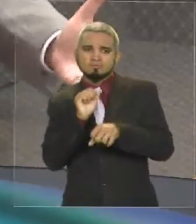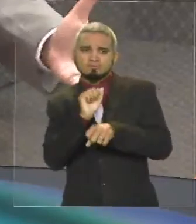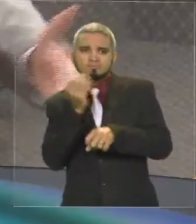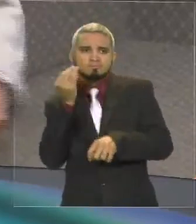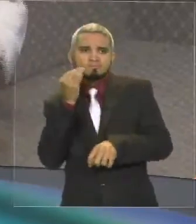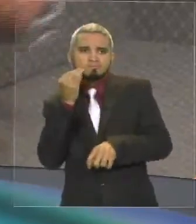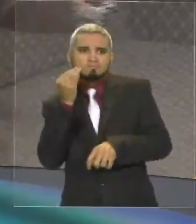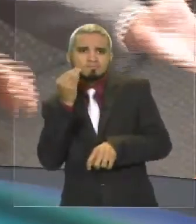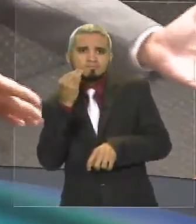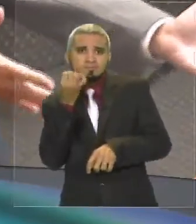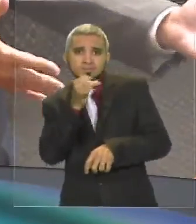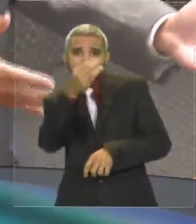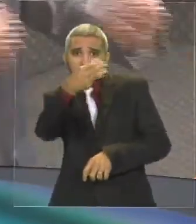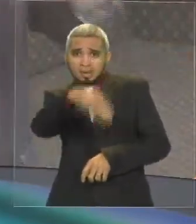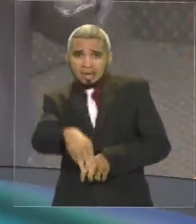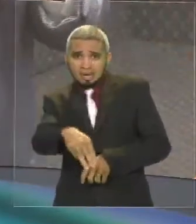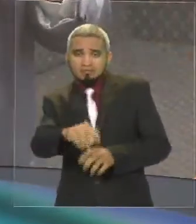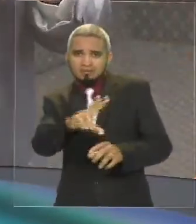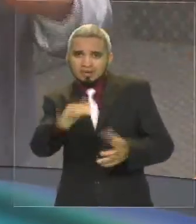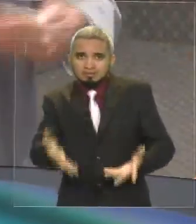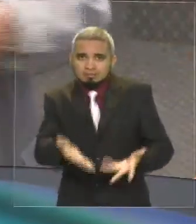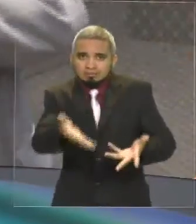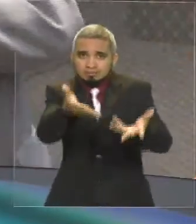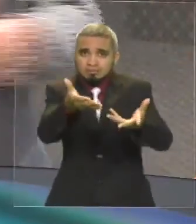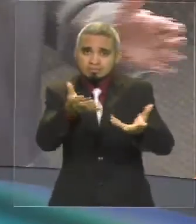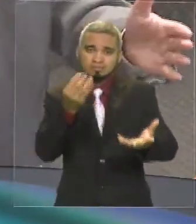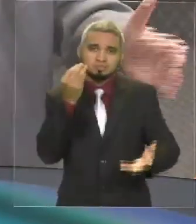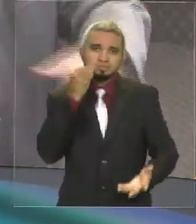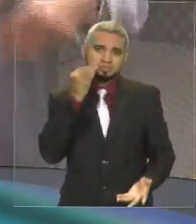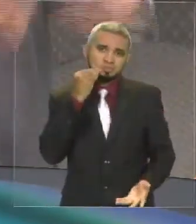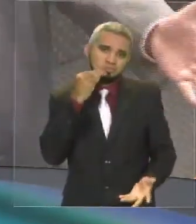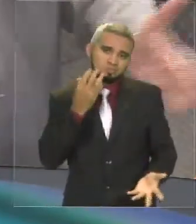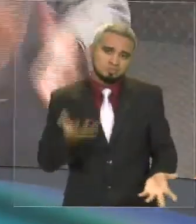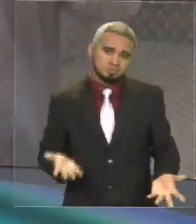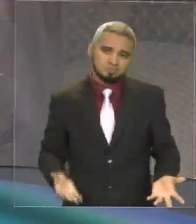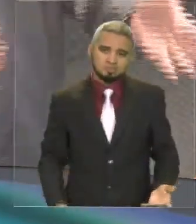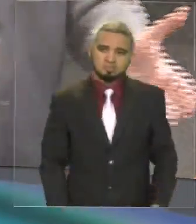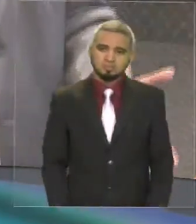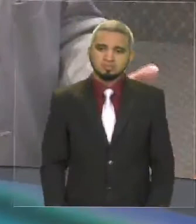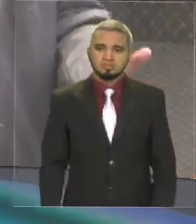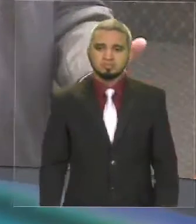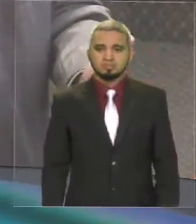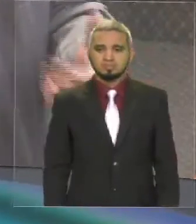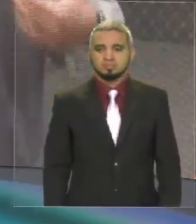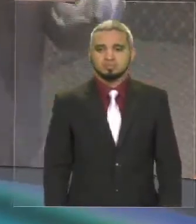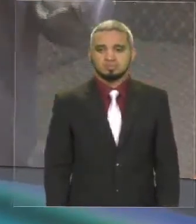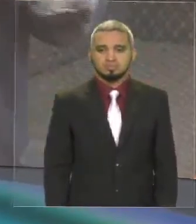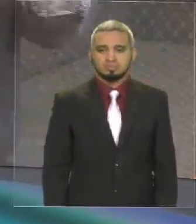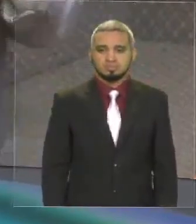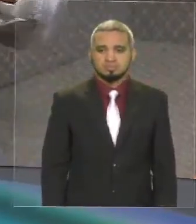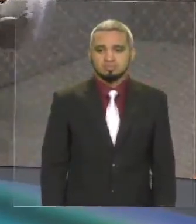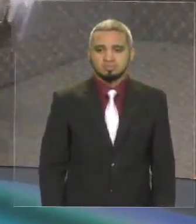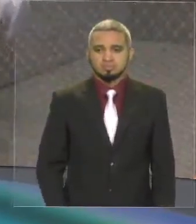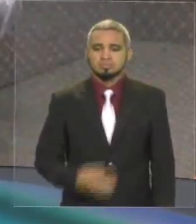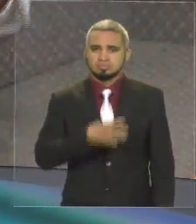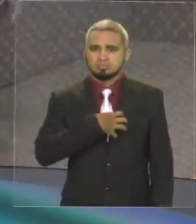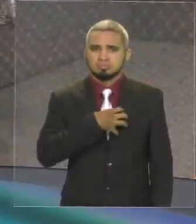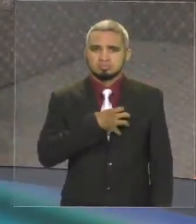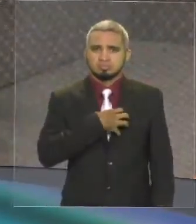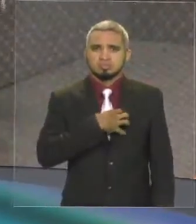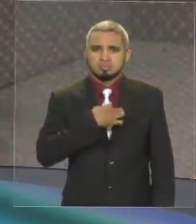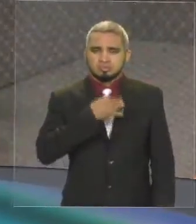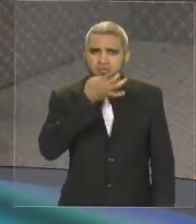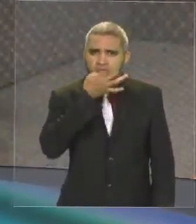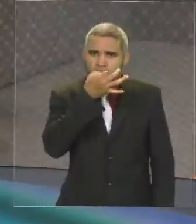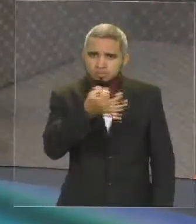para o Maranhão, eu voto a favor. O que eu achar ruim, eu tenho total independência e tenho feito aqui, eu voto contra. É por convicção, é porque